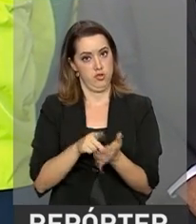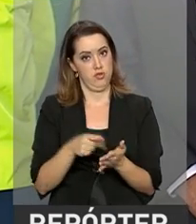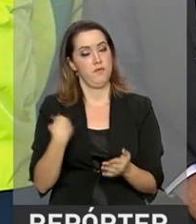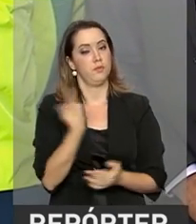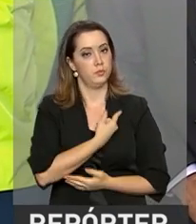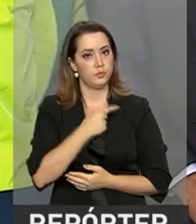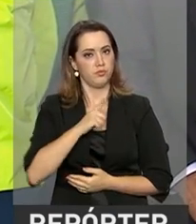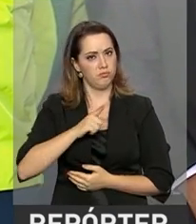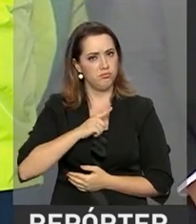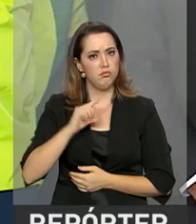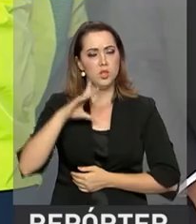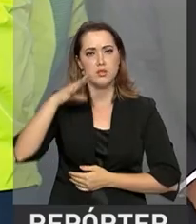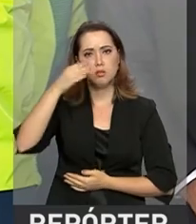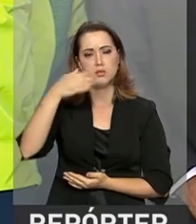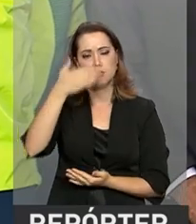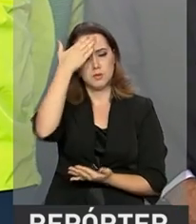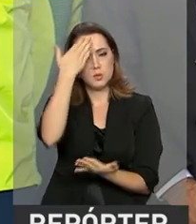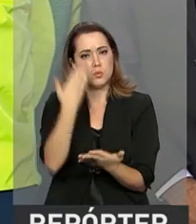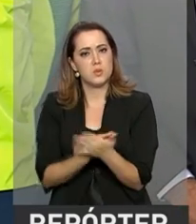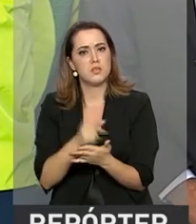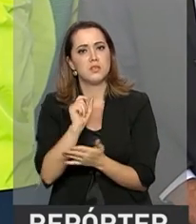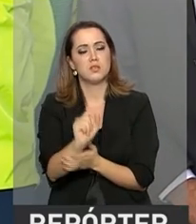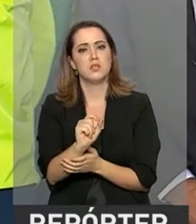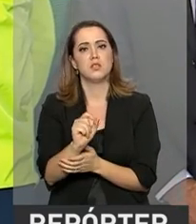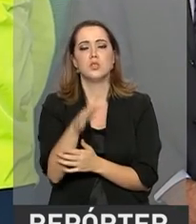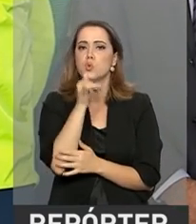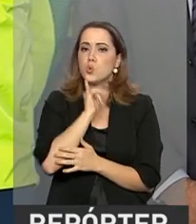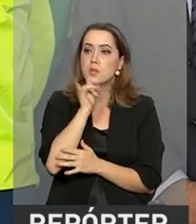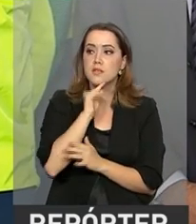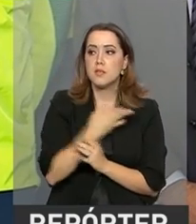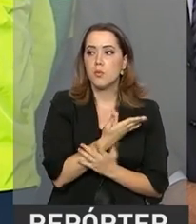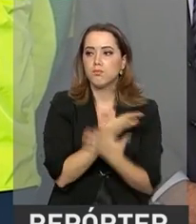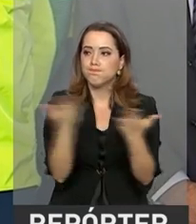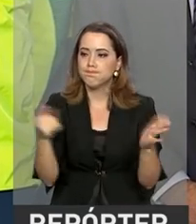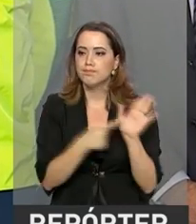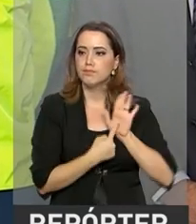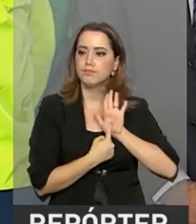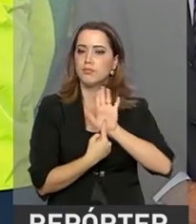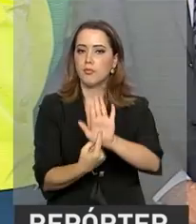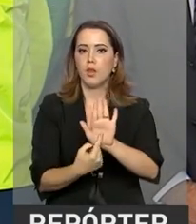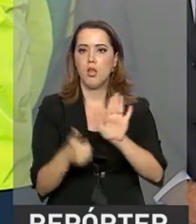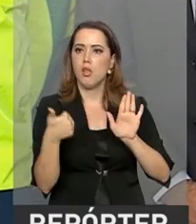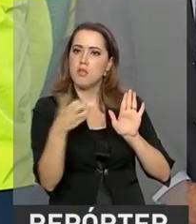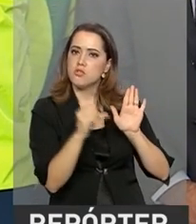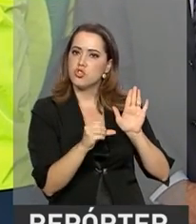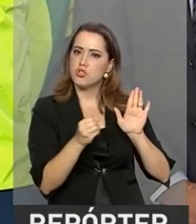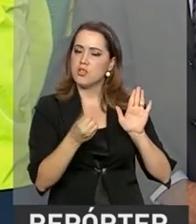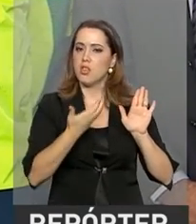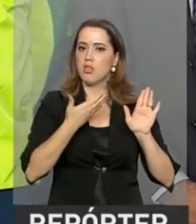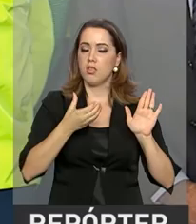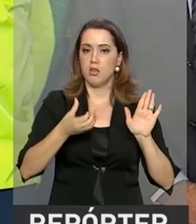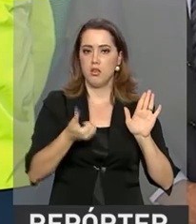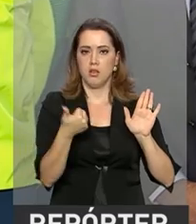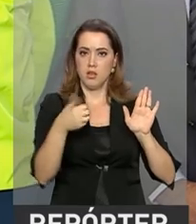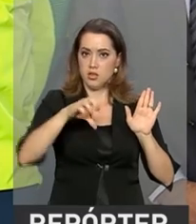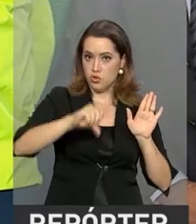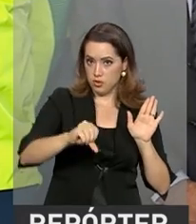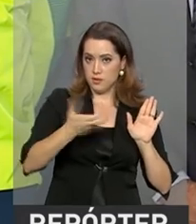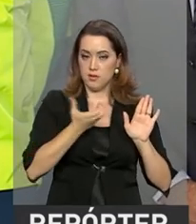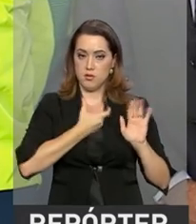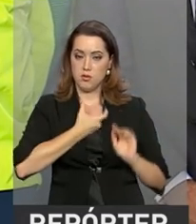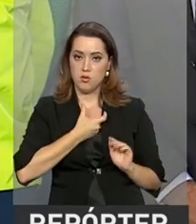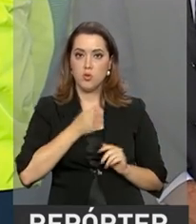temos a mais absoluta convicção de que o exemplo que vocês deixam com as 19 medalhas 19 medalhas